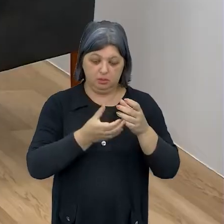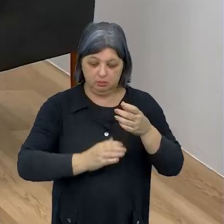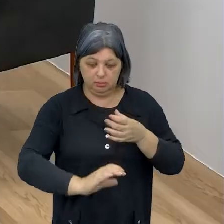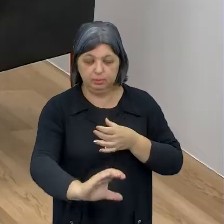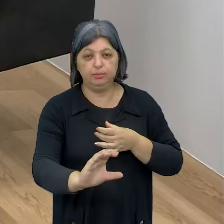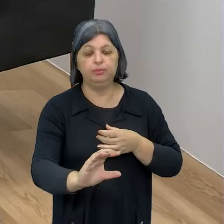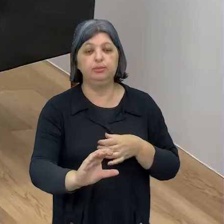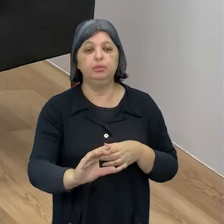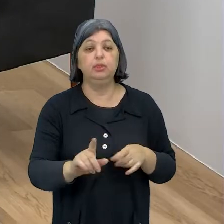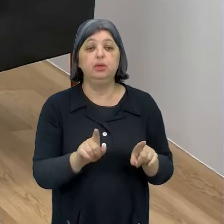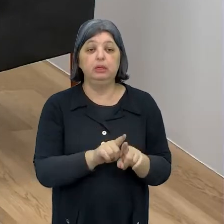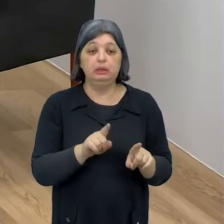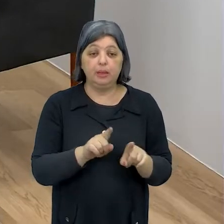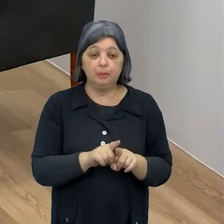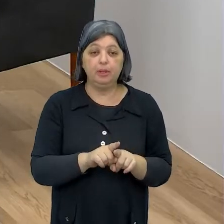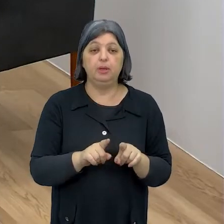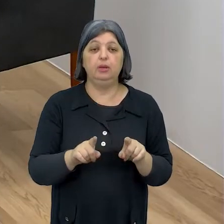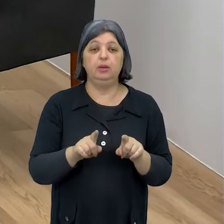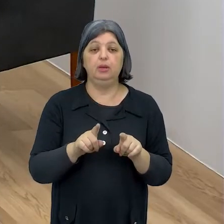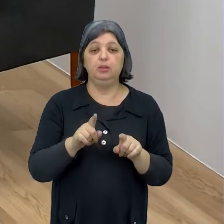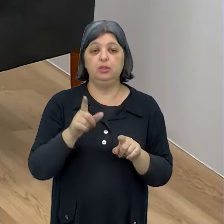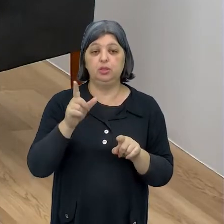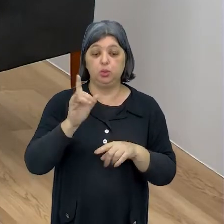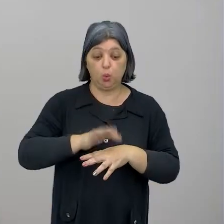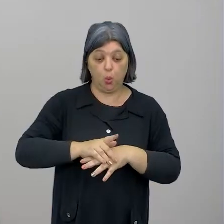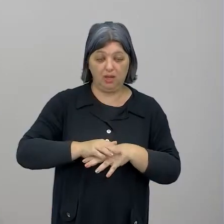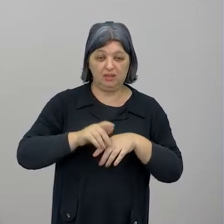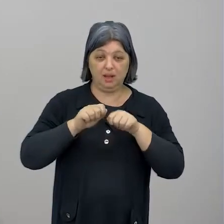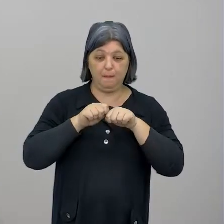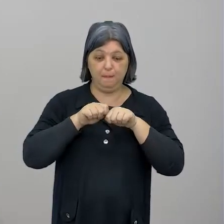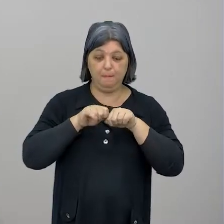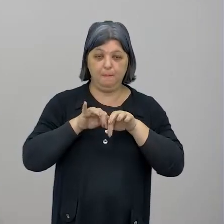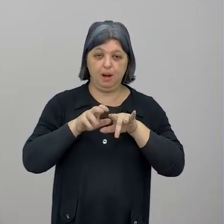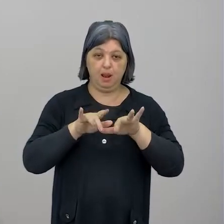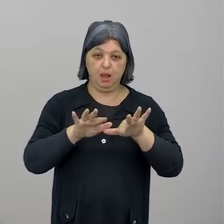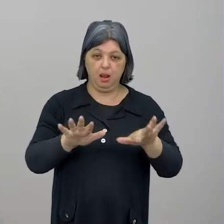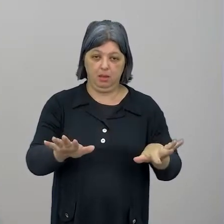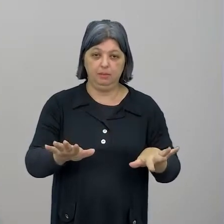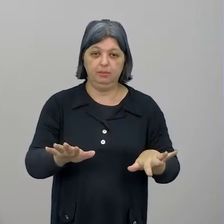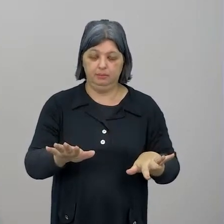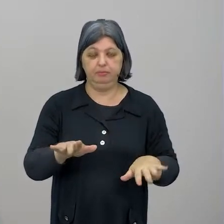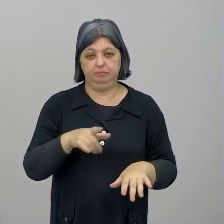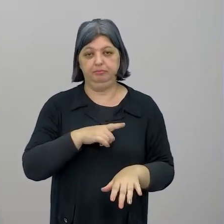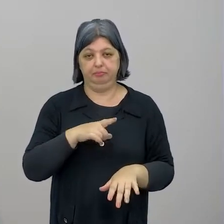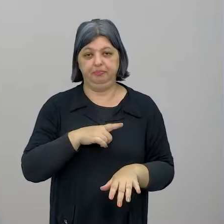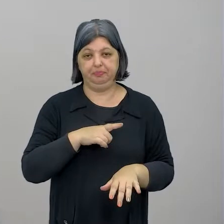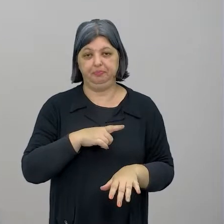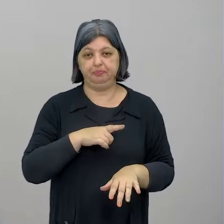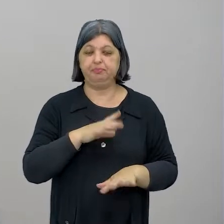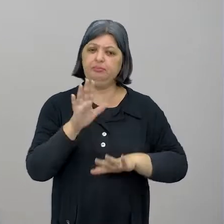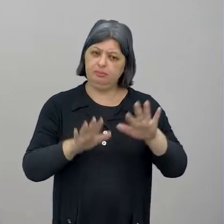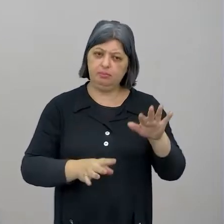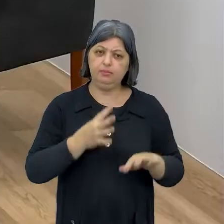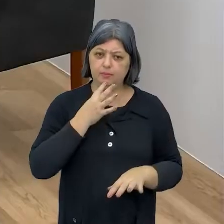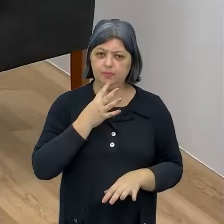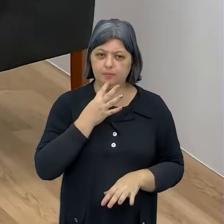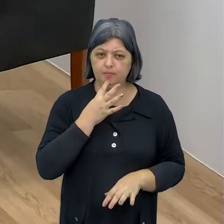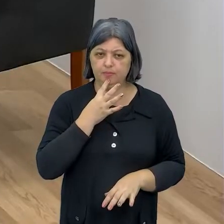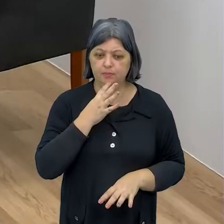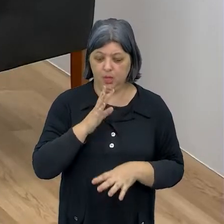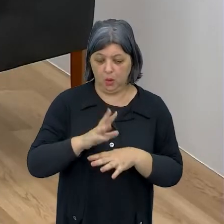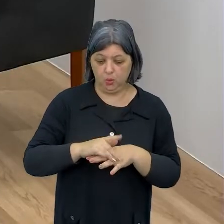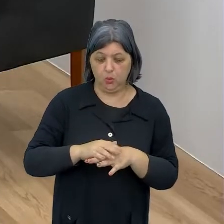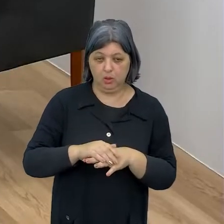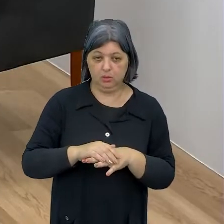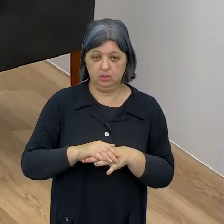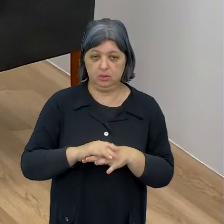questão também de disseminação de doenças. Então, muitas das doenças que a gente conhece, muitas delas vêm